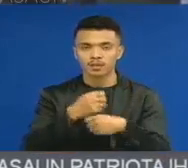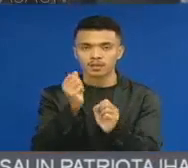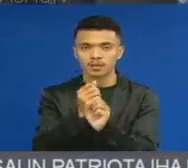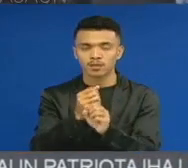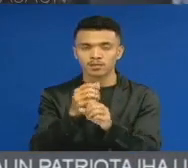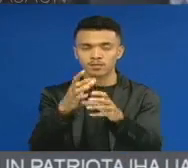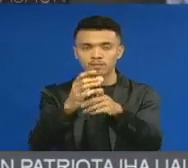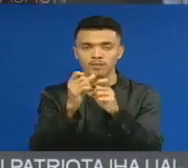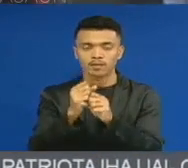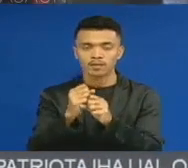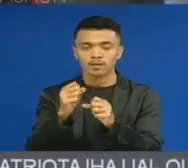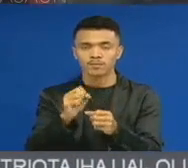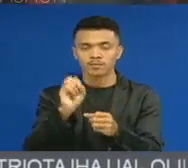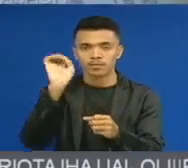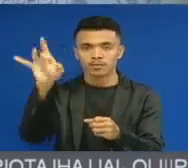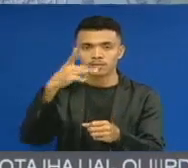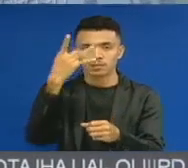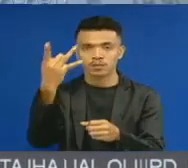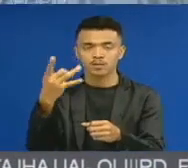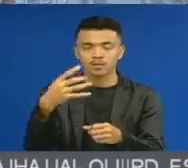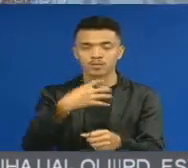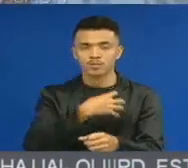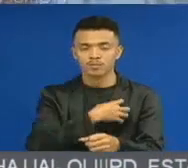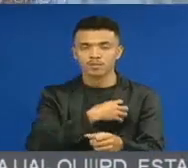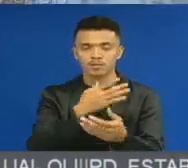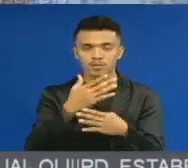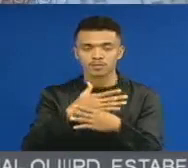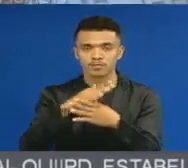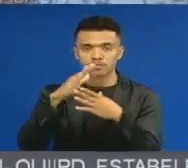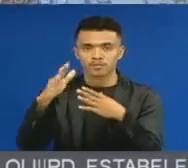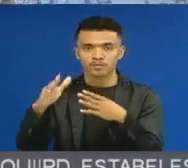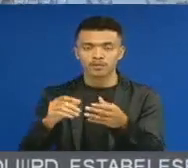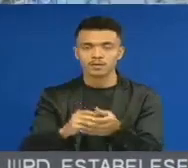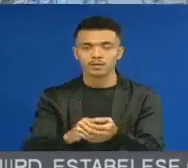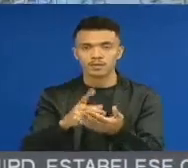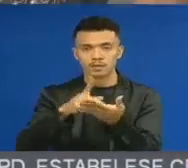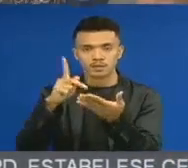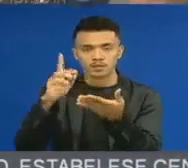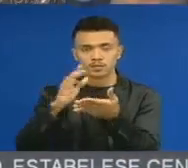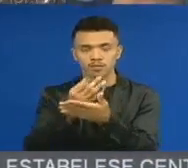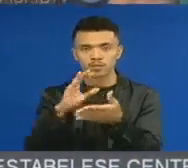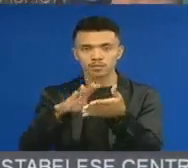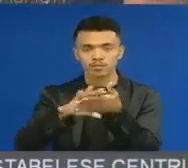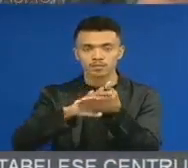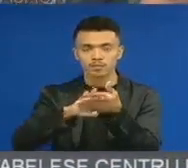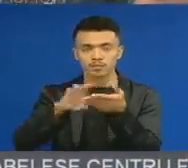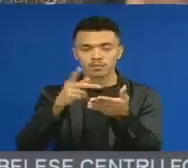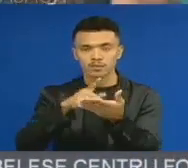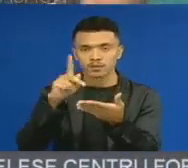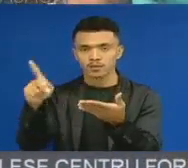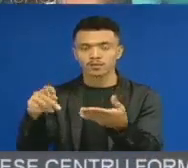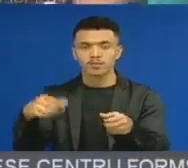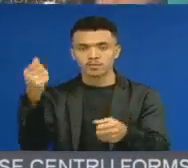hamutuk sanulu racing walu i polisia mos atribui a bilhete infração basira hodi nune motorista sira bele